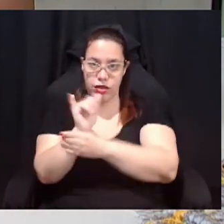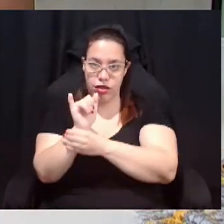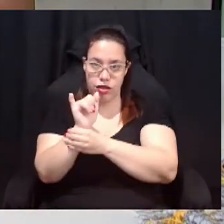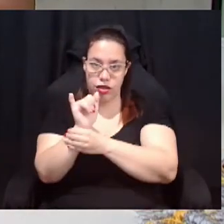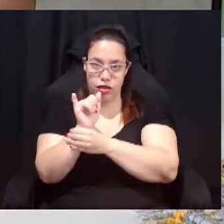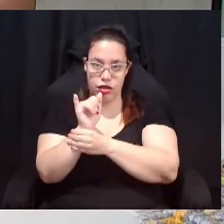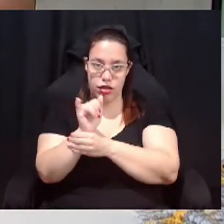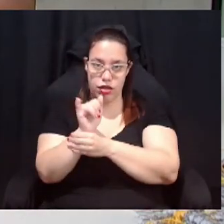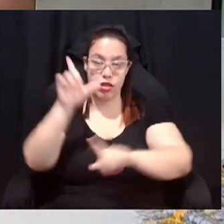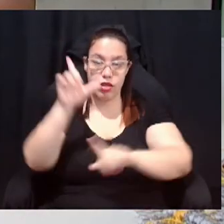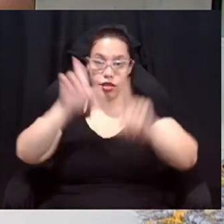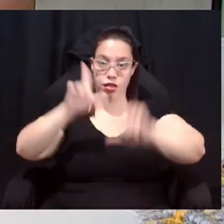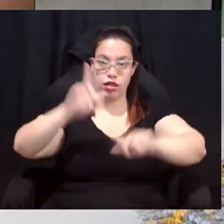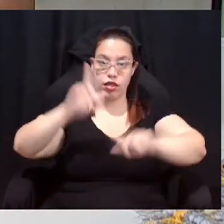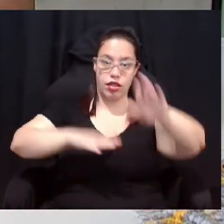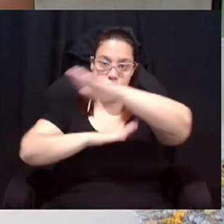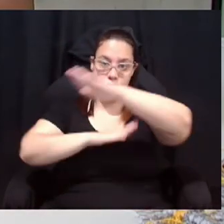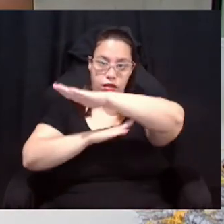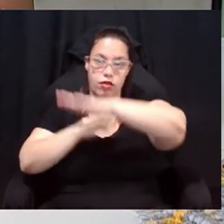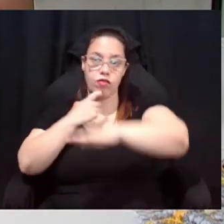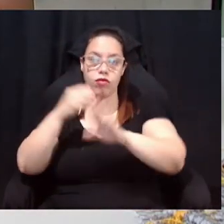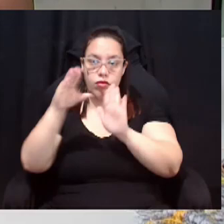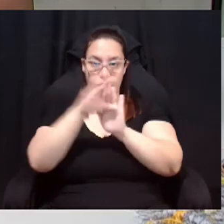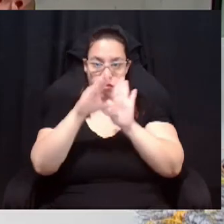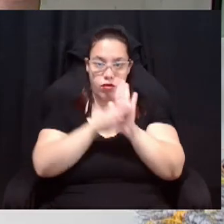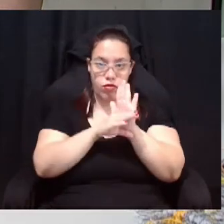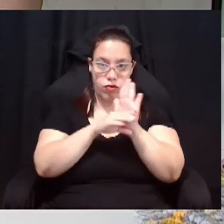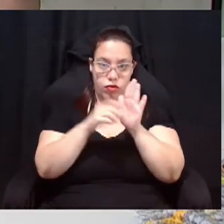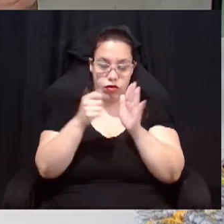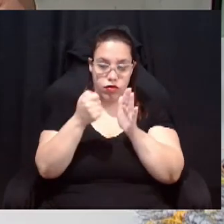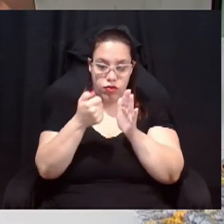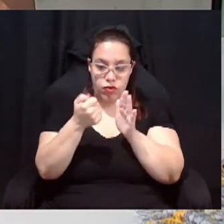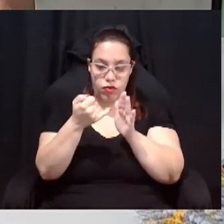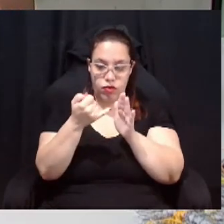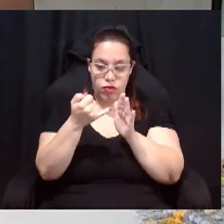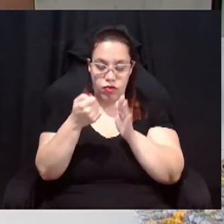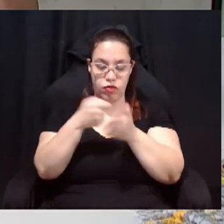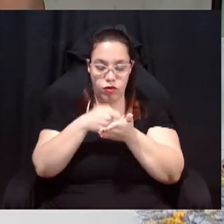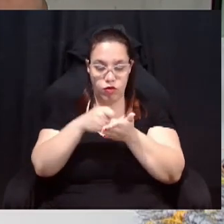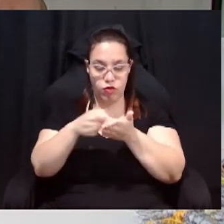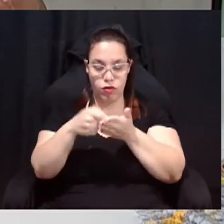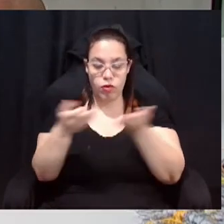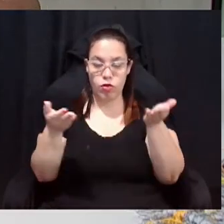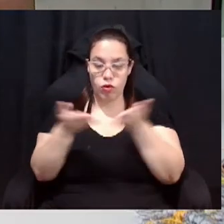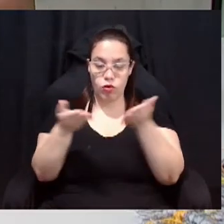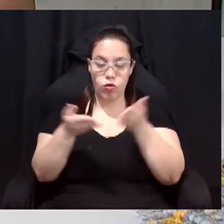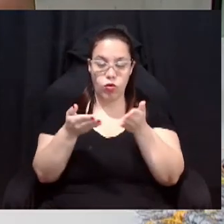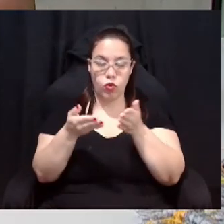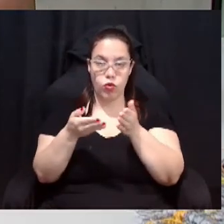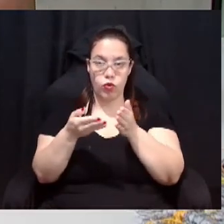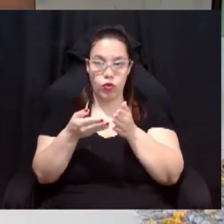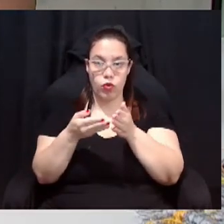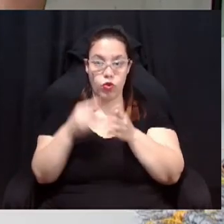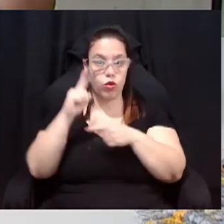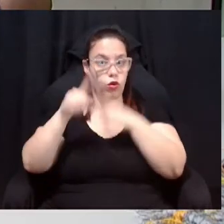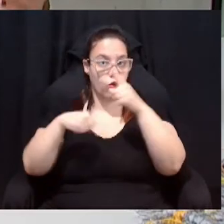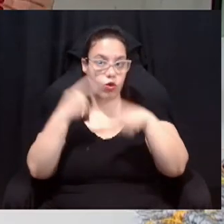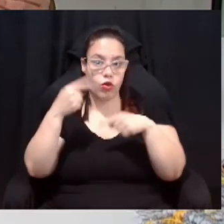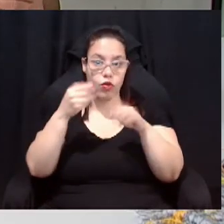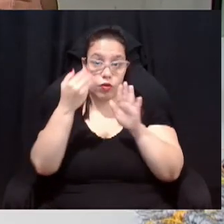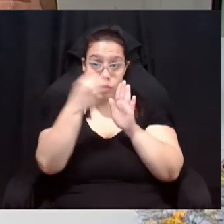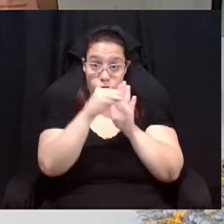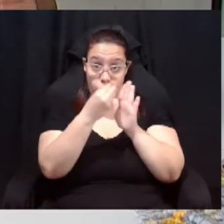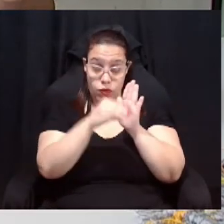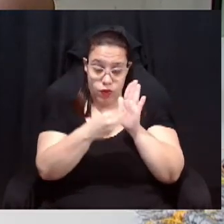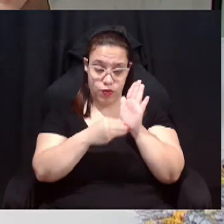Câmara Campinas, vai em playlist, anote, faça você mesmo, que o episódio de hoje e os outros vão estar lá e toda a